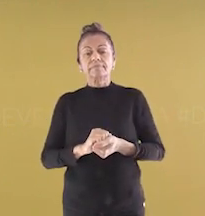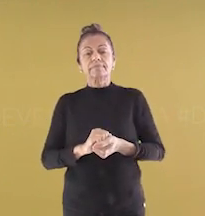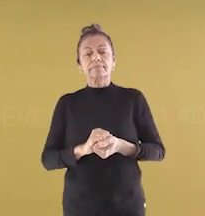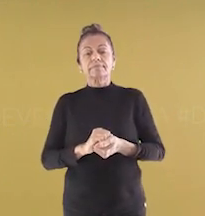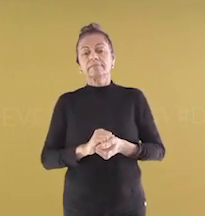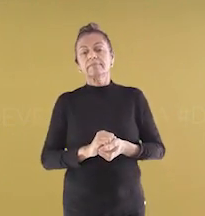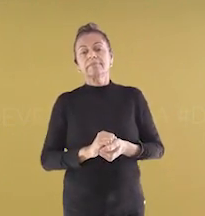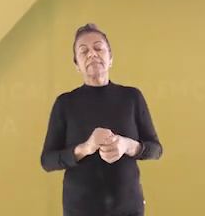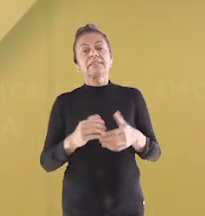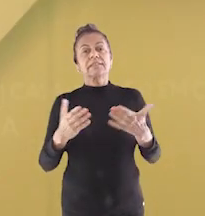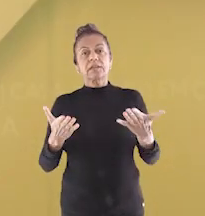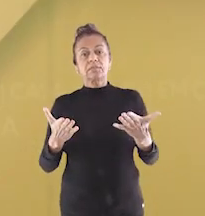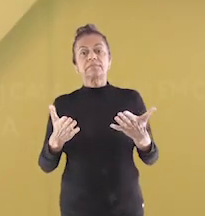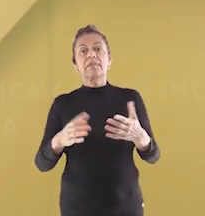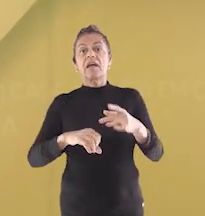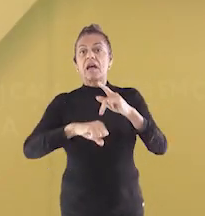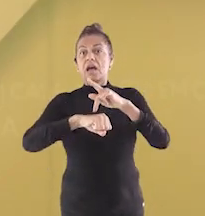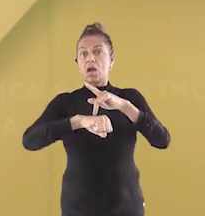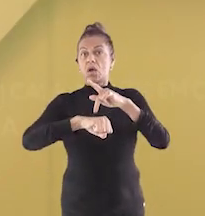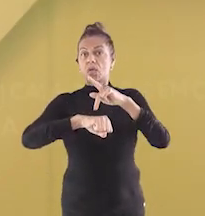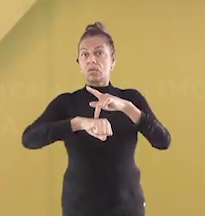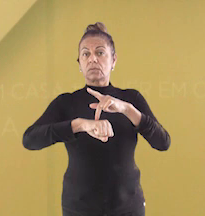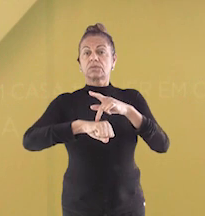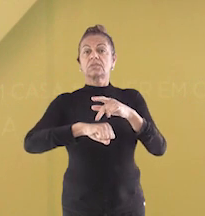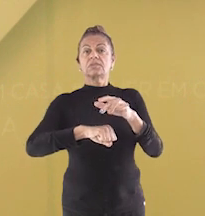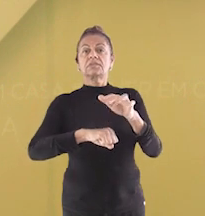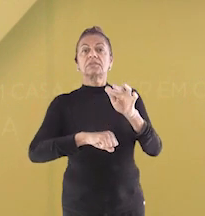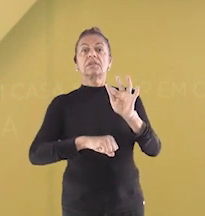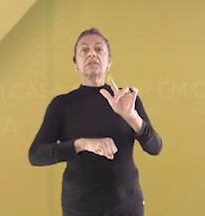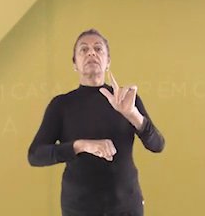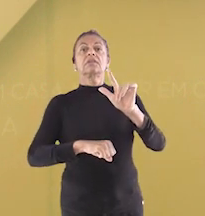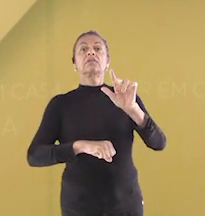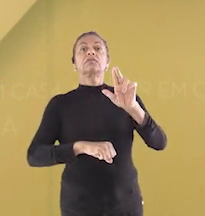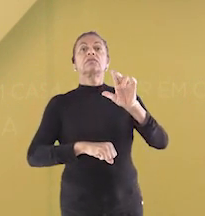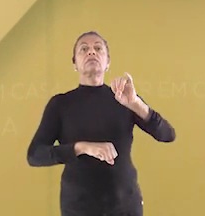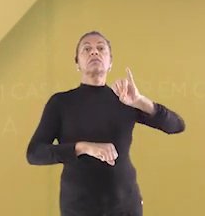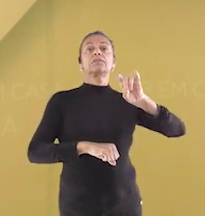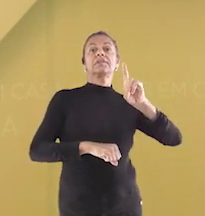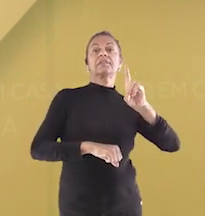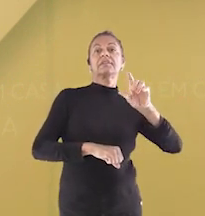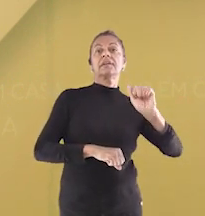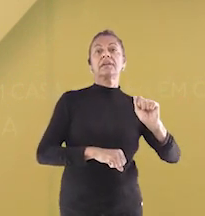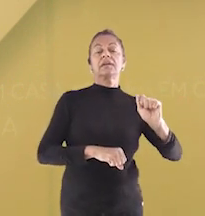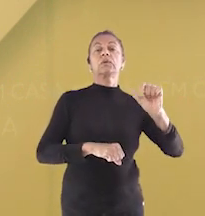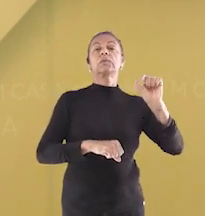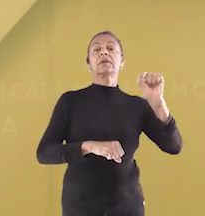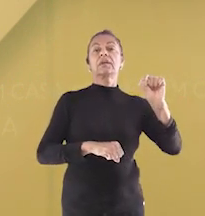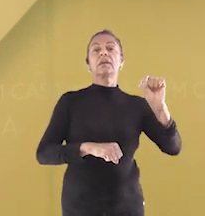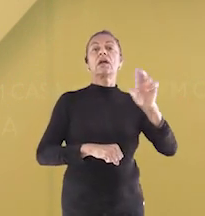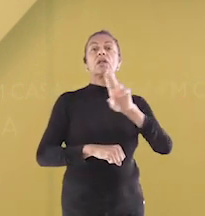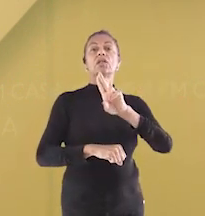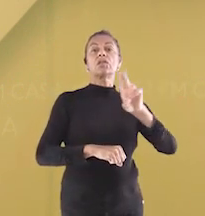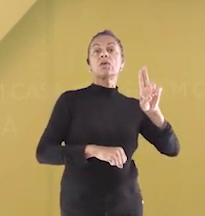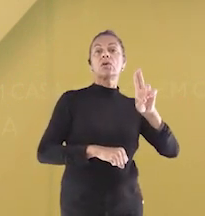é intensa. O que eu chamei agora há pouco de rocha fluida também tem o nome de